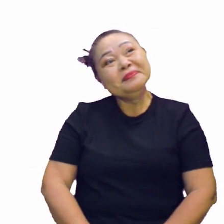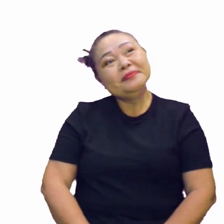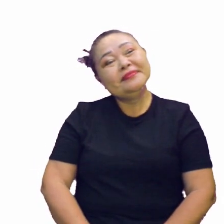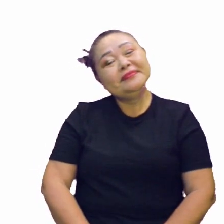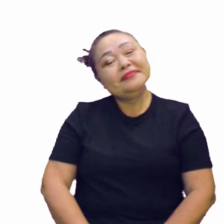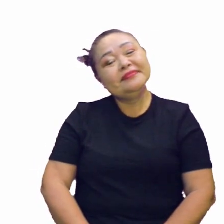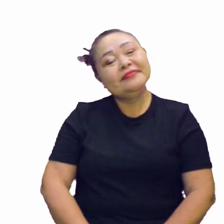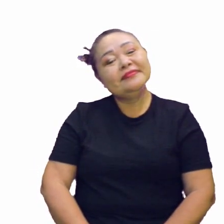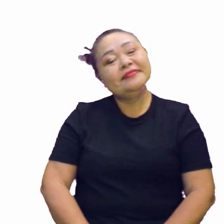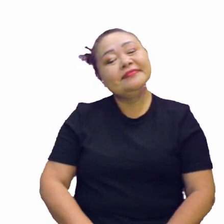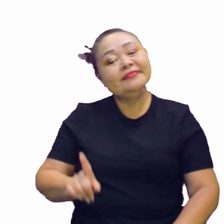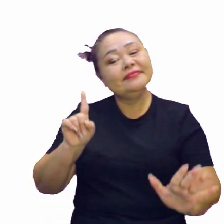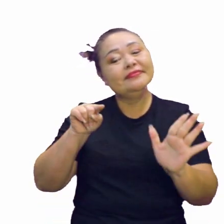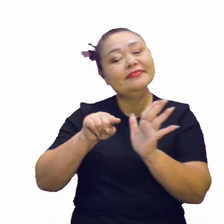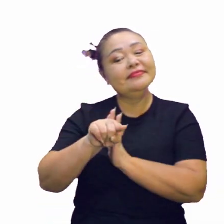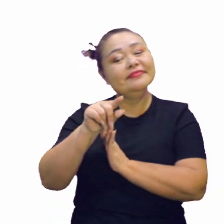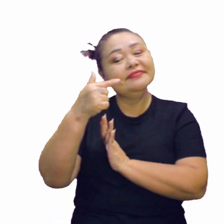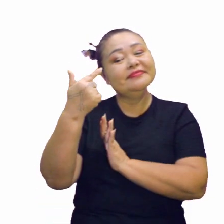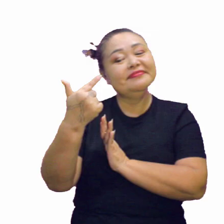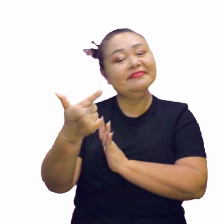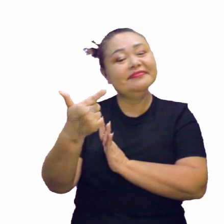Questão 2.